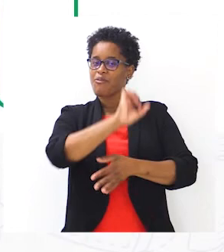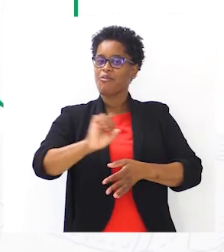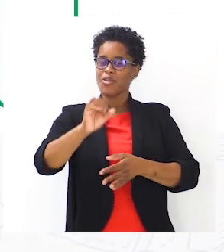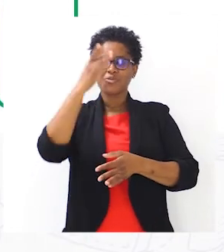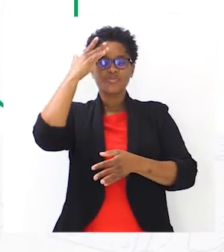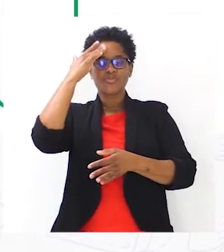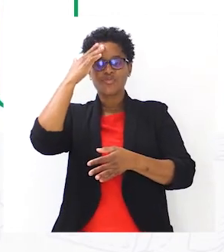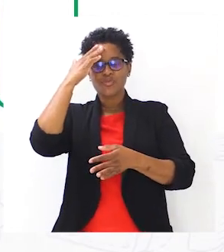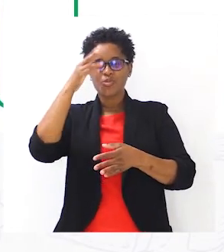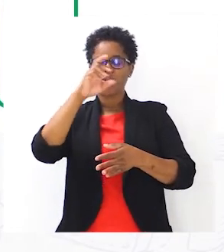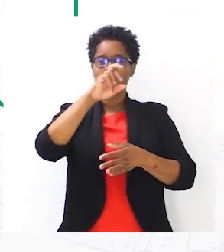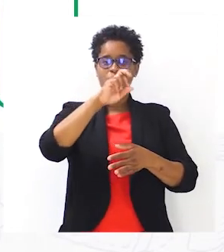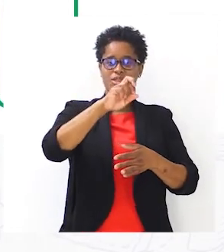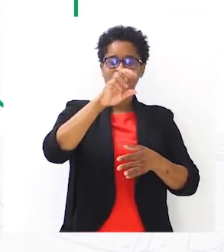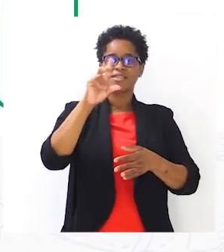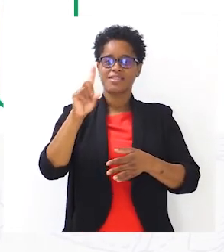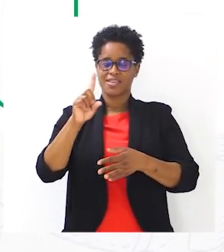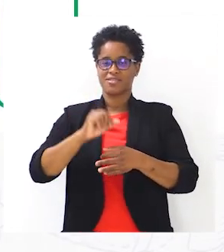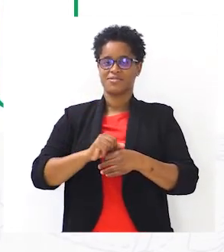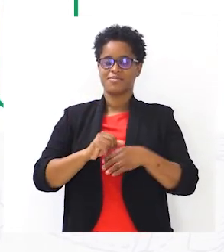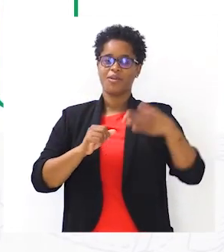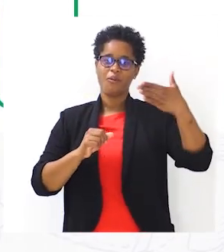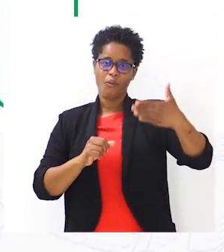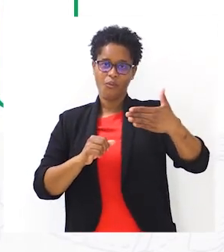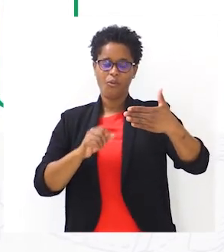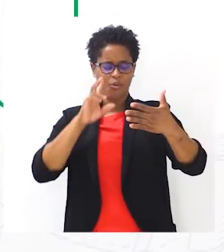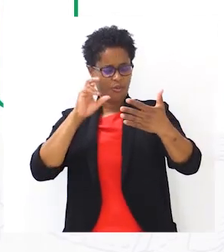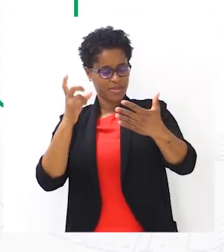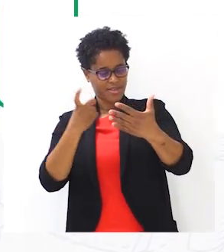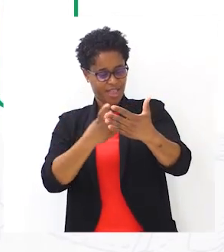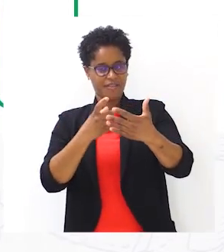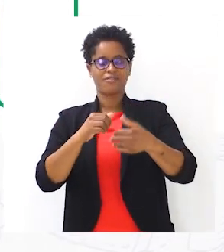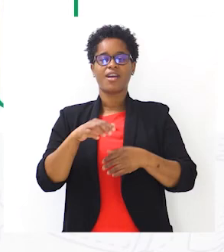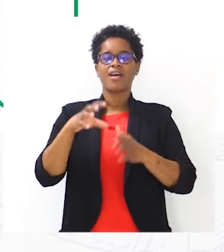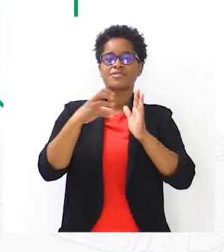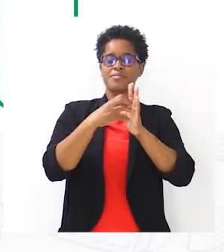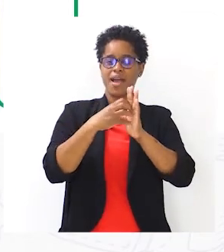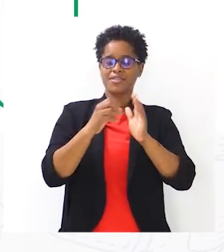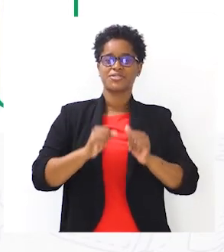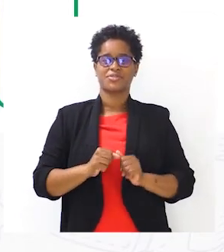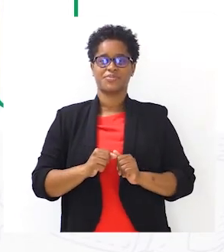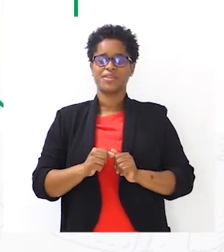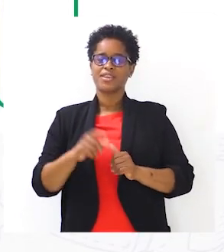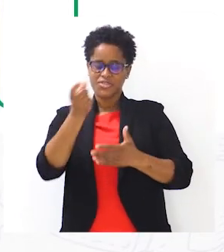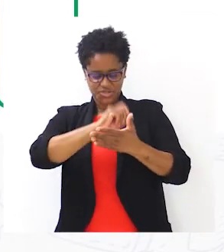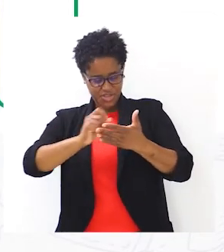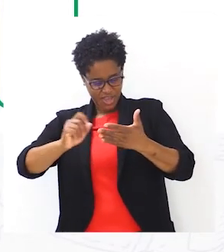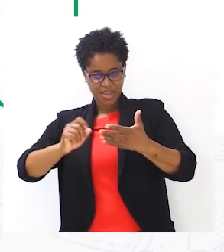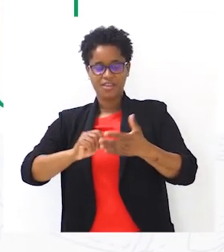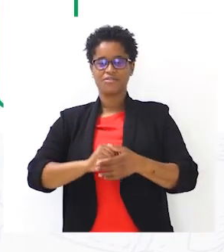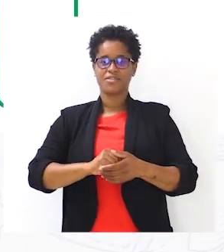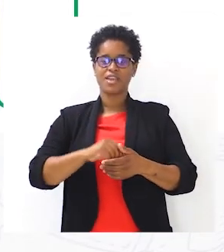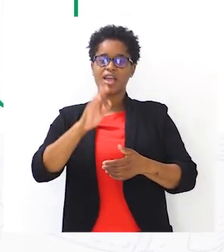na página 86. 1. Observa as imagens e escreve